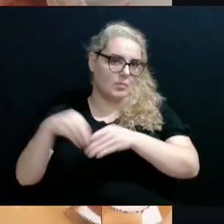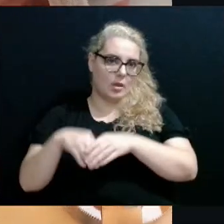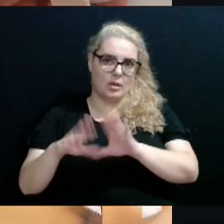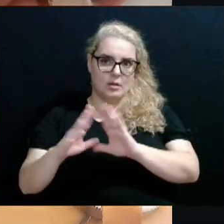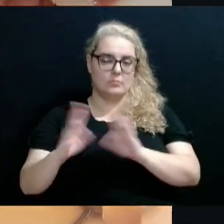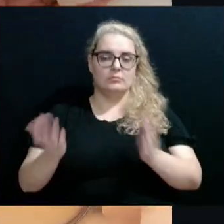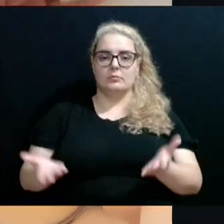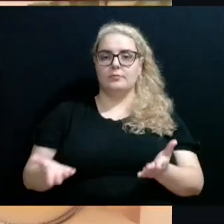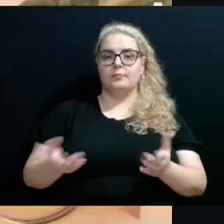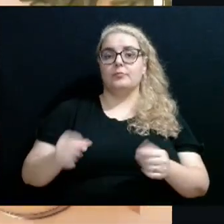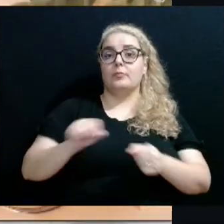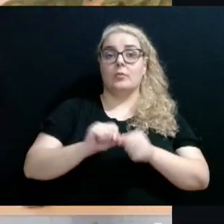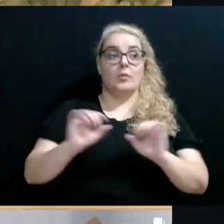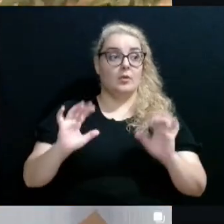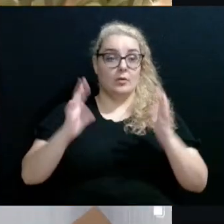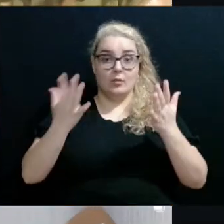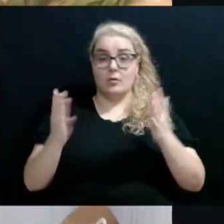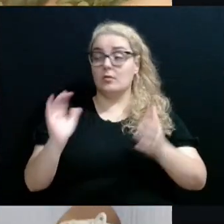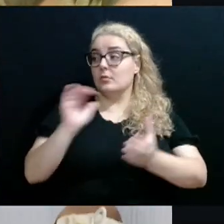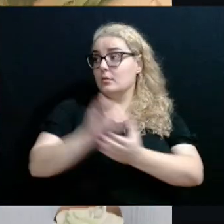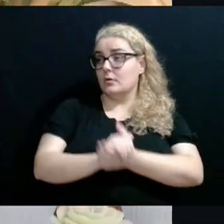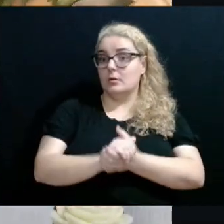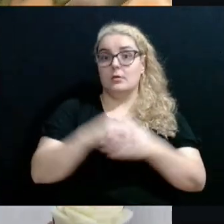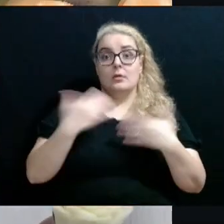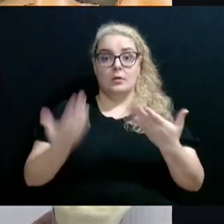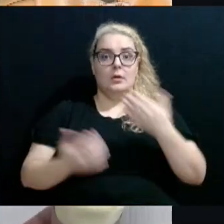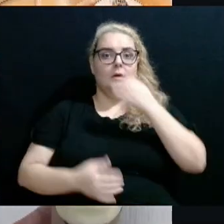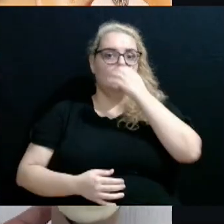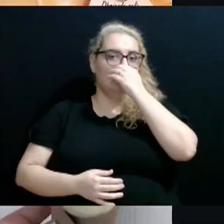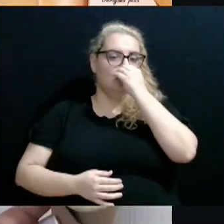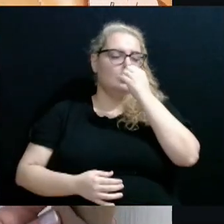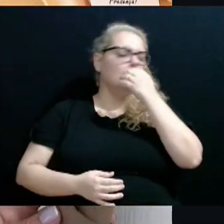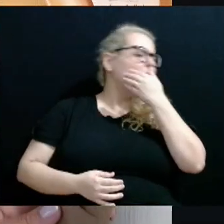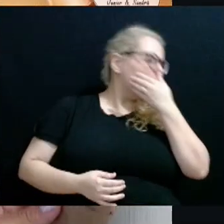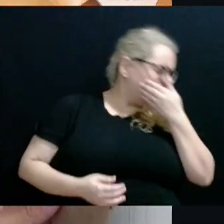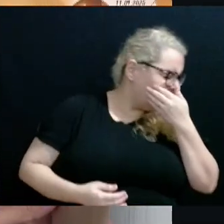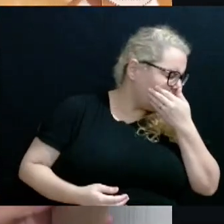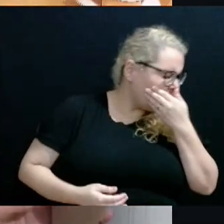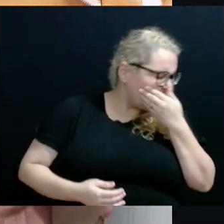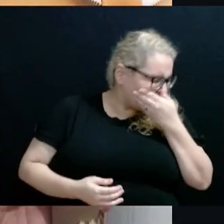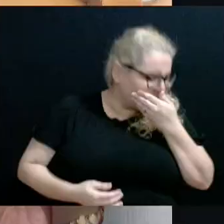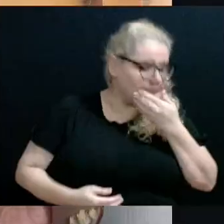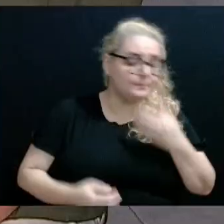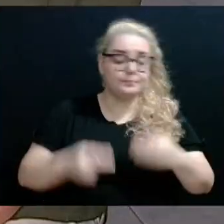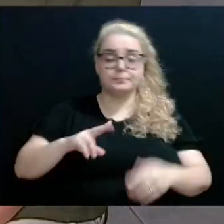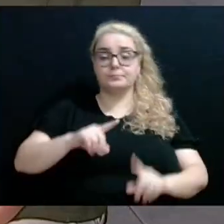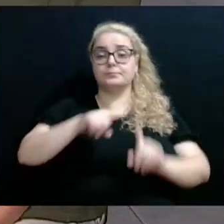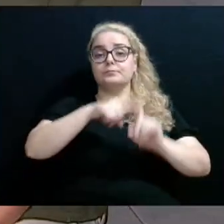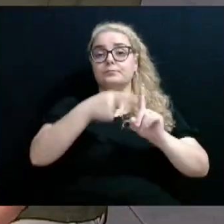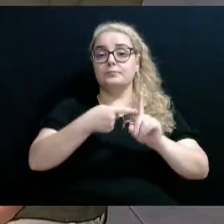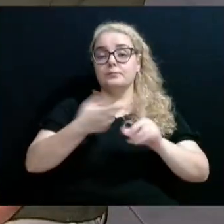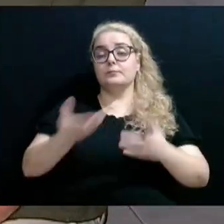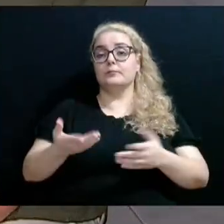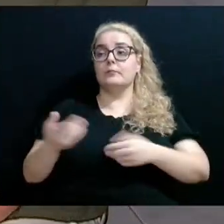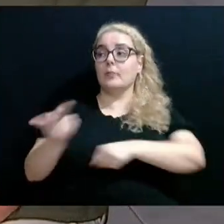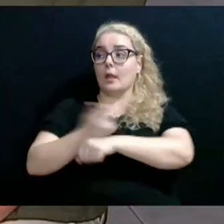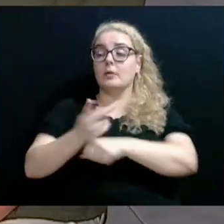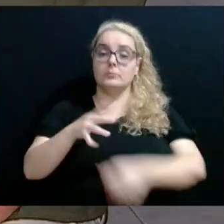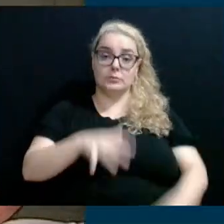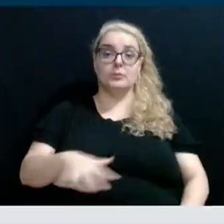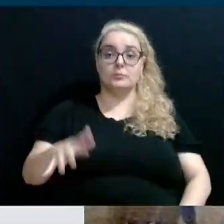um evento, ou um casamento, ou maternidade. Aí eu comecei a buscar essa parte aí. Aí